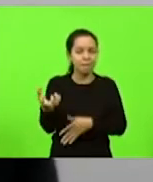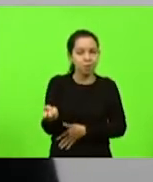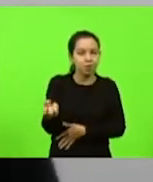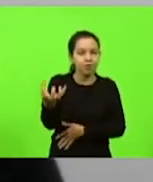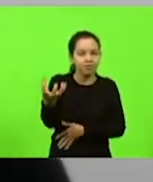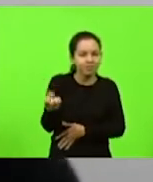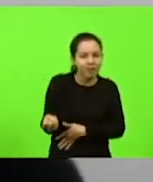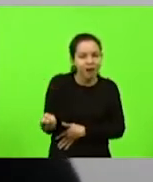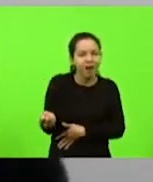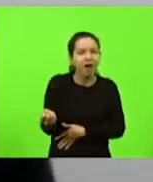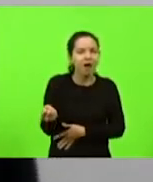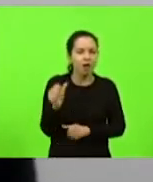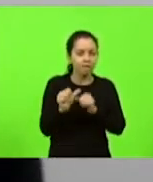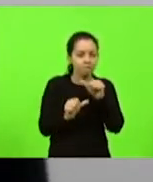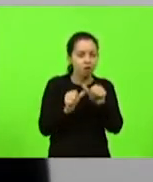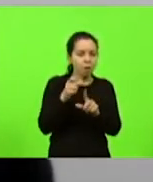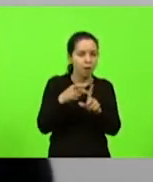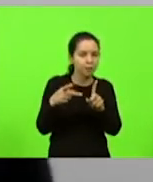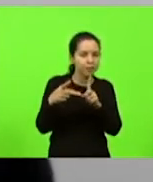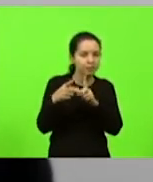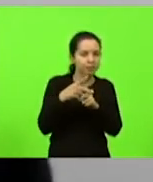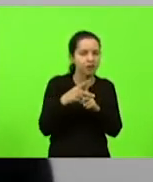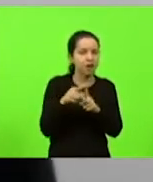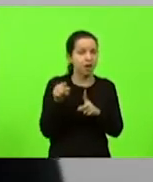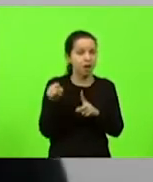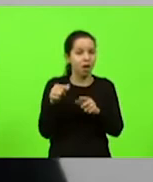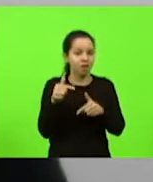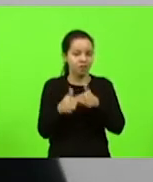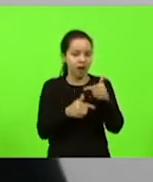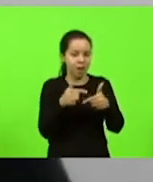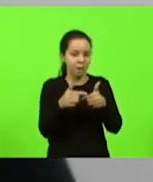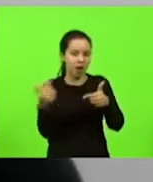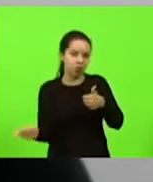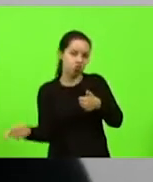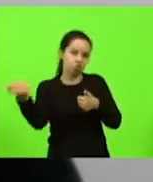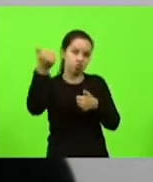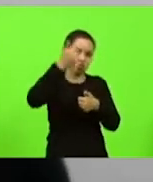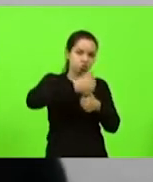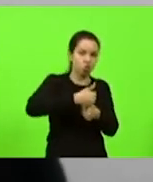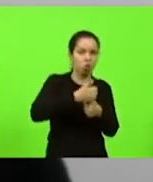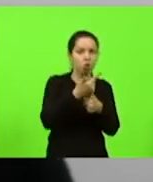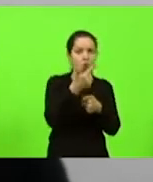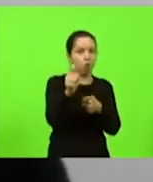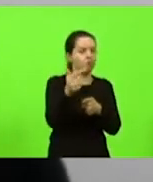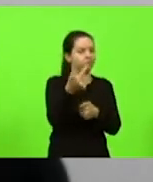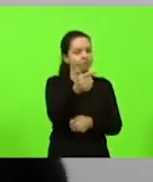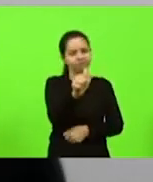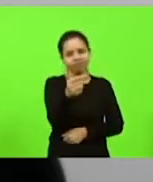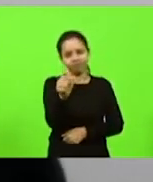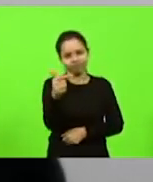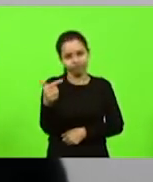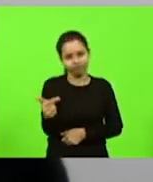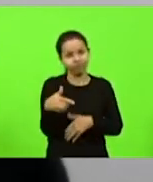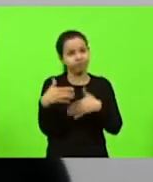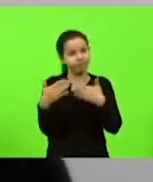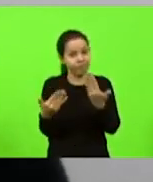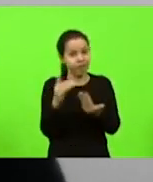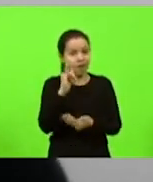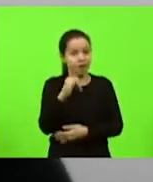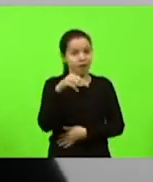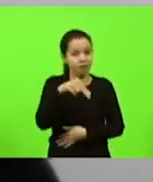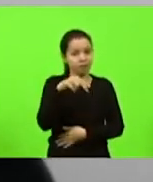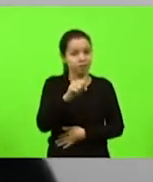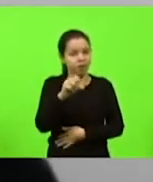Previdência, não tiveram as suas funções repostas. E o INSS passou a implementar